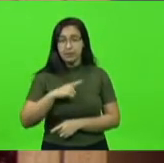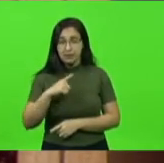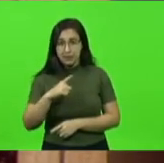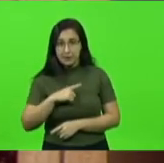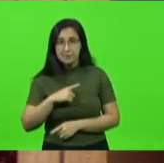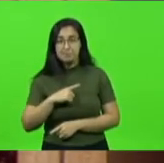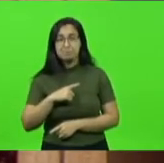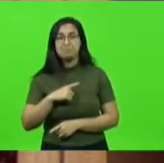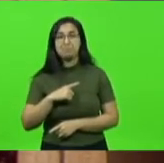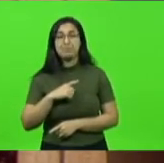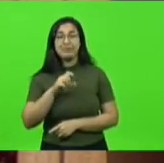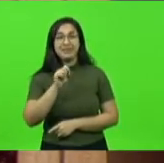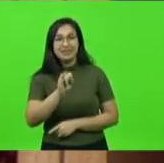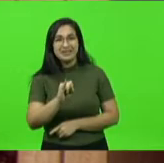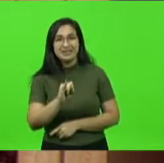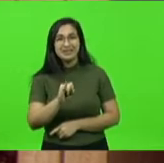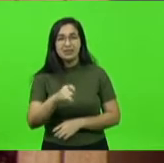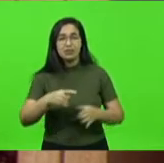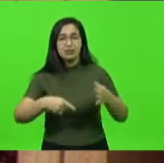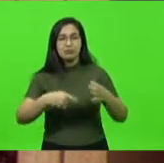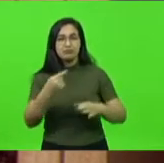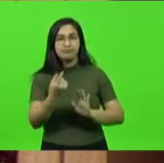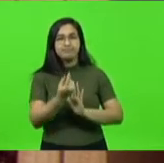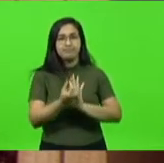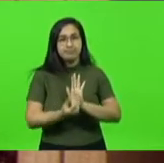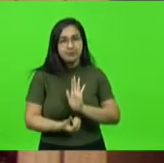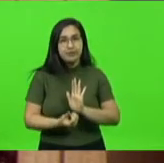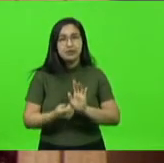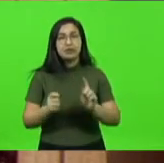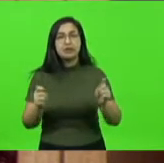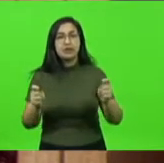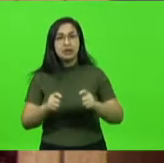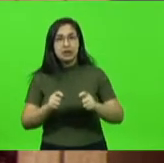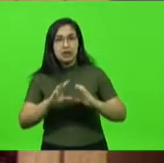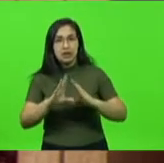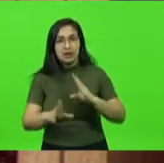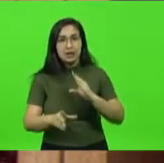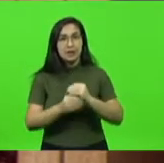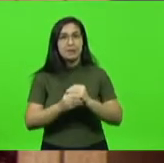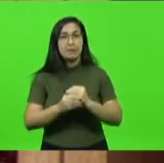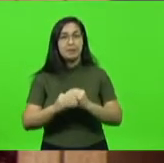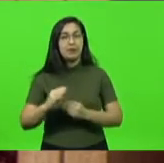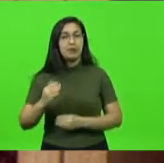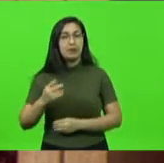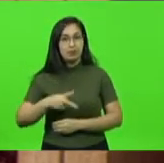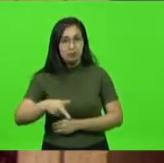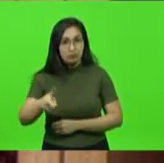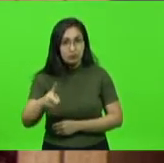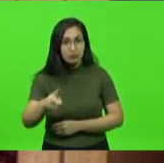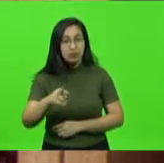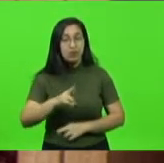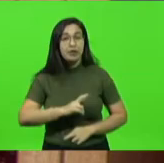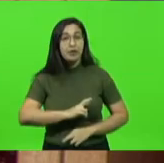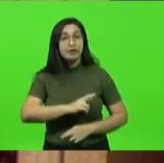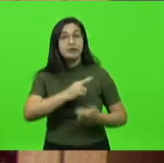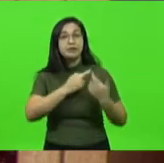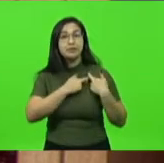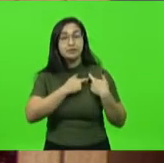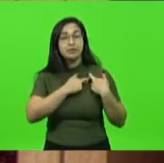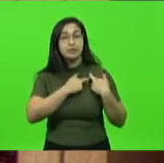de Finanças, tecnicamente, foi inviabilizada a emenda de prosseguir, a responsabilidade não pode